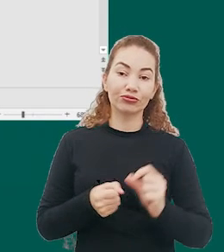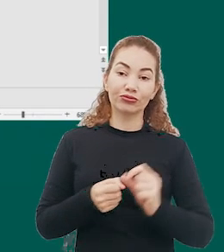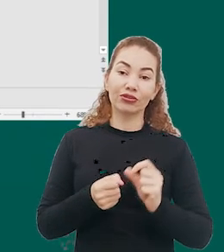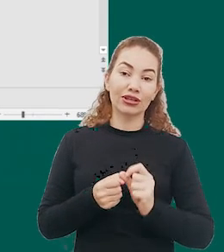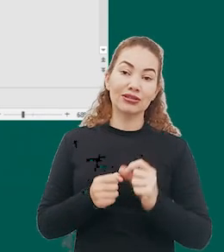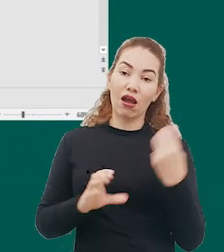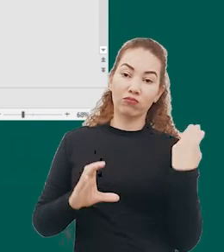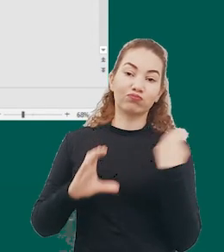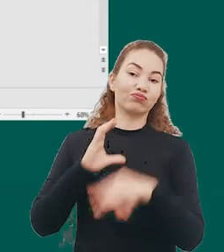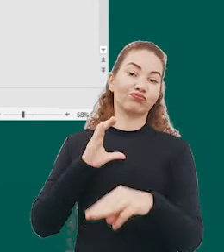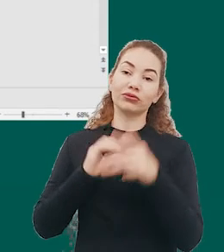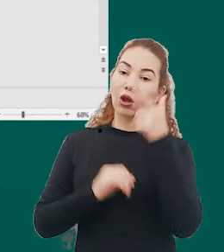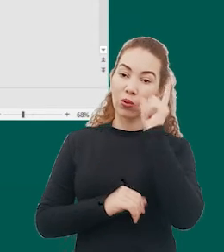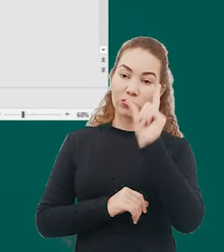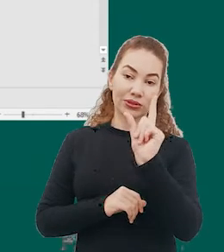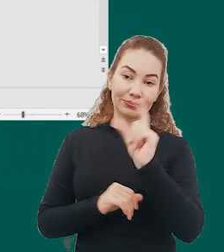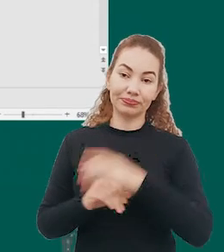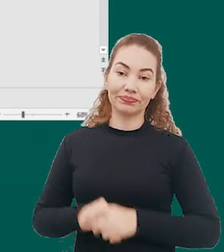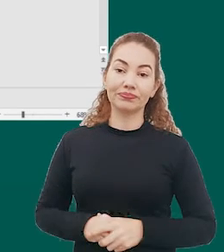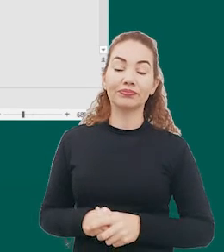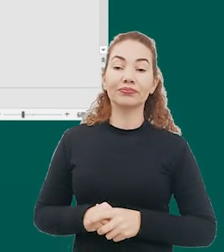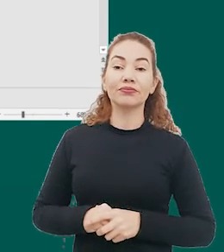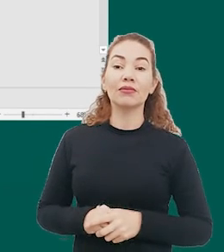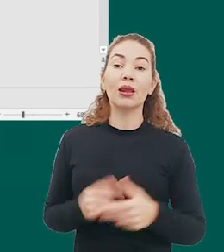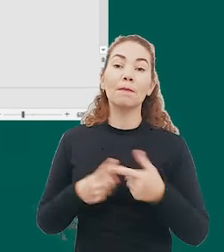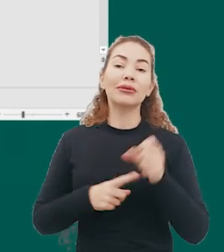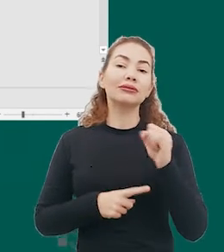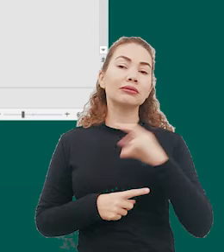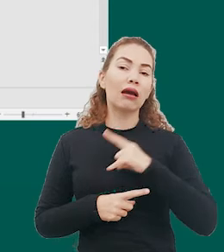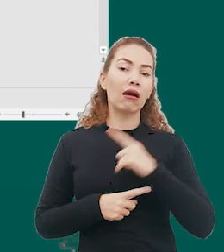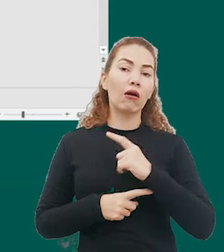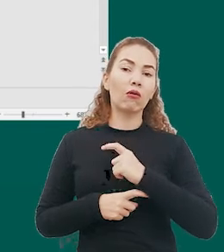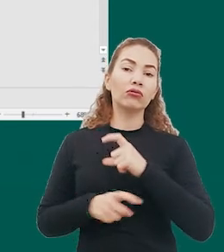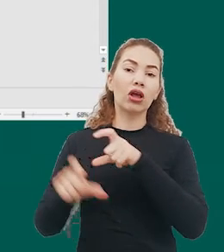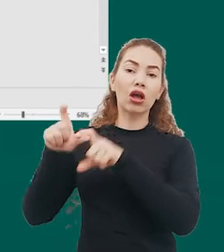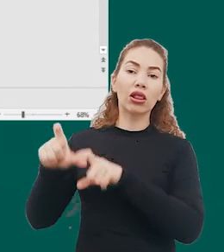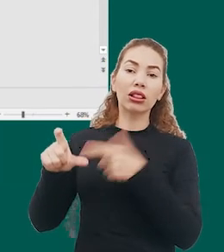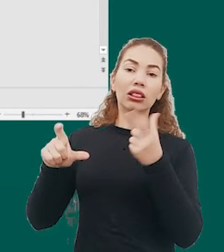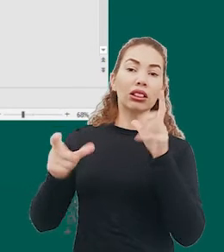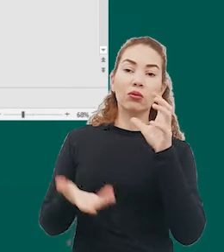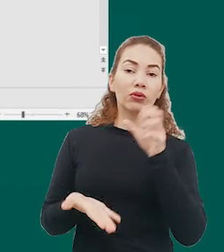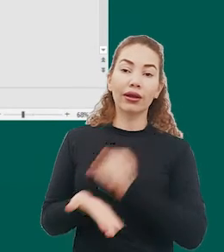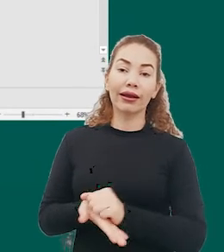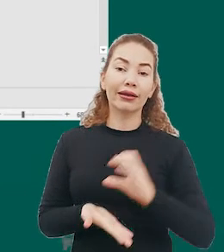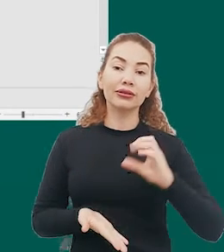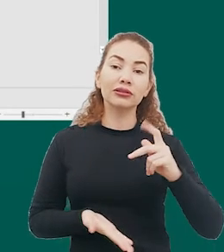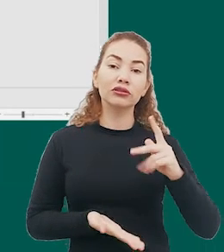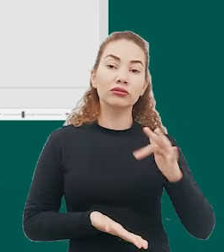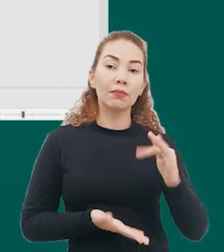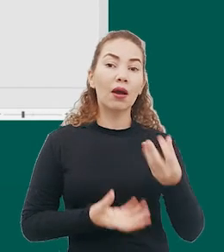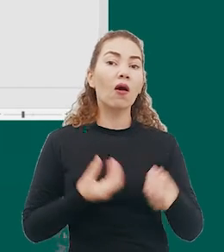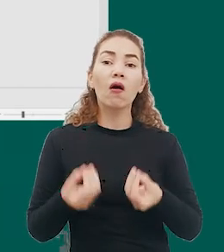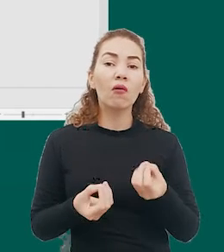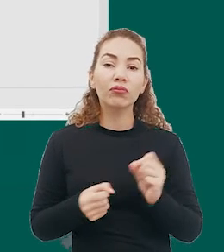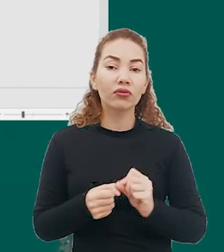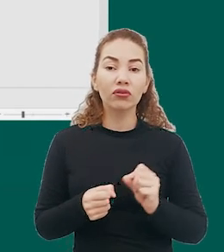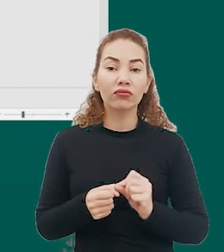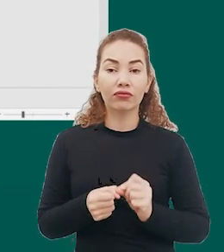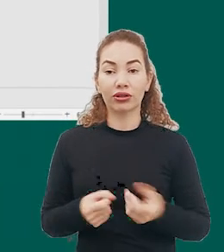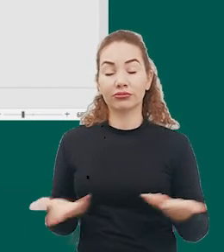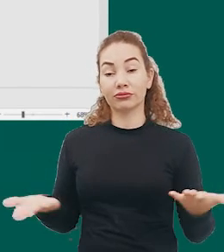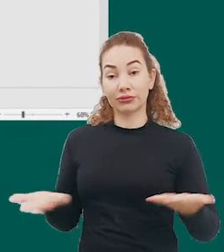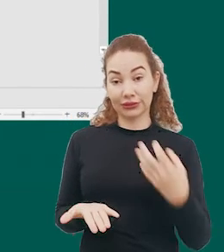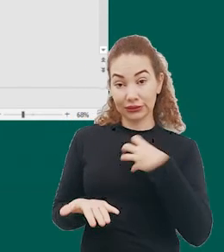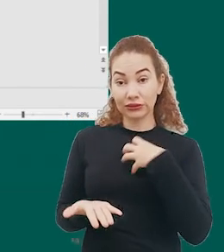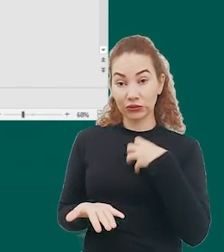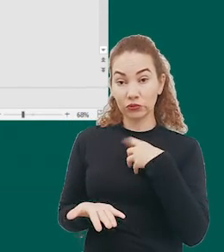envio. Bom, mas se eu tenho esse dependente e eu não tenho cadastro no CPF, como eu vou fazer? Nesse